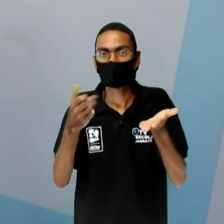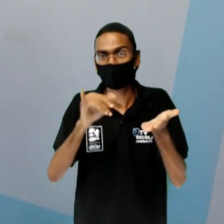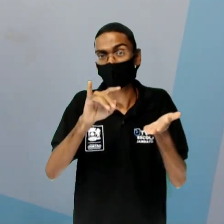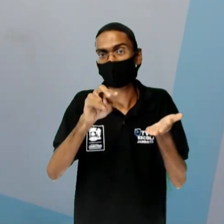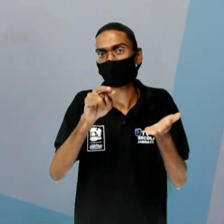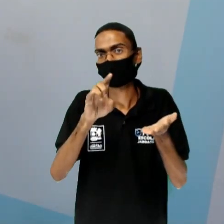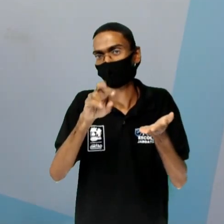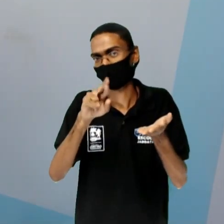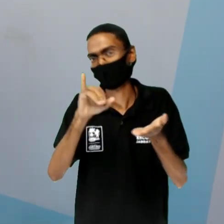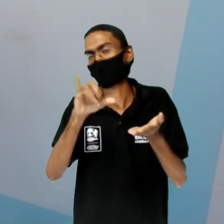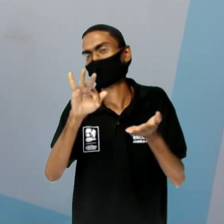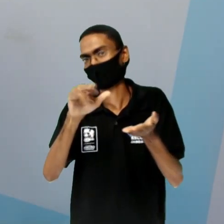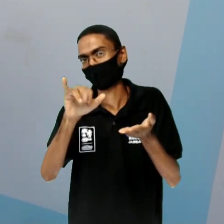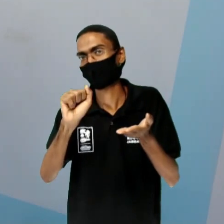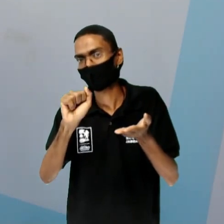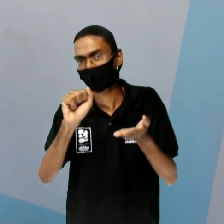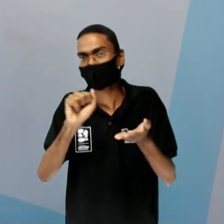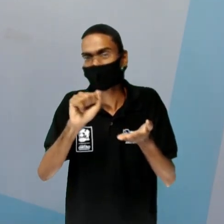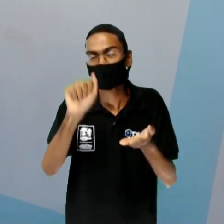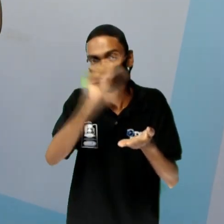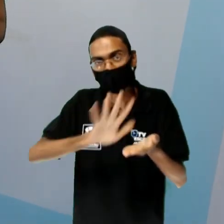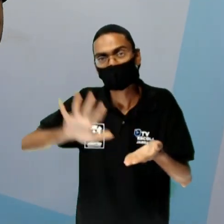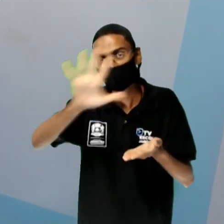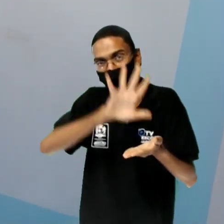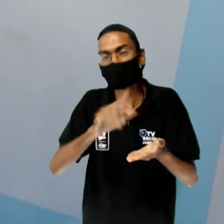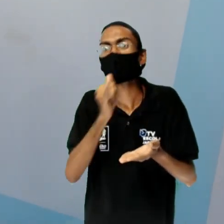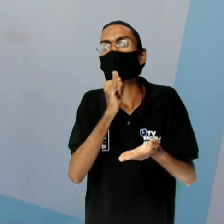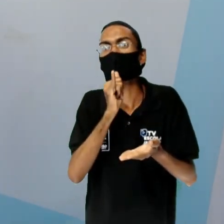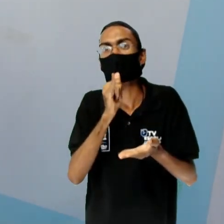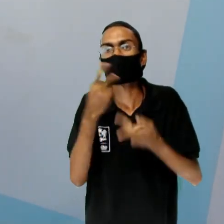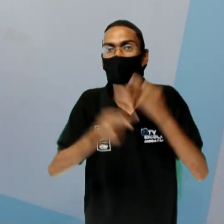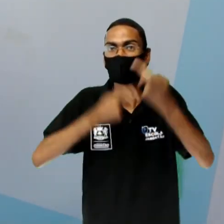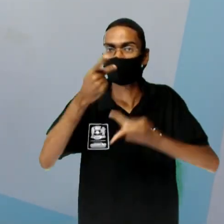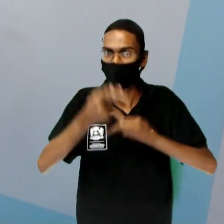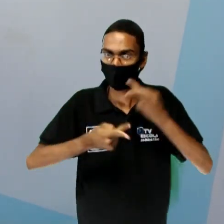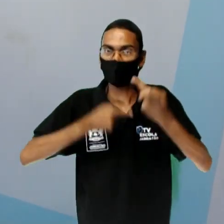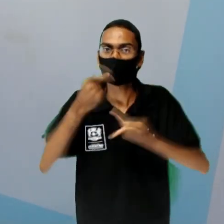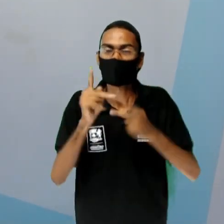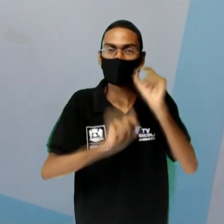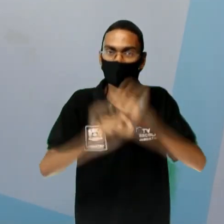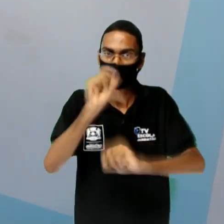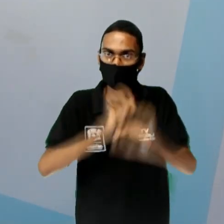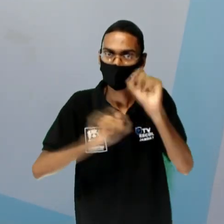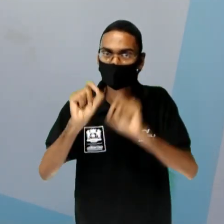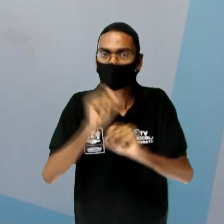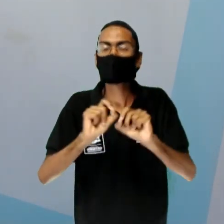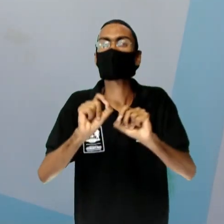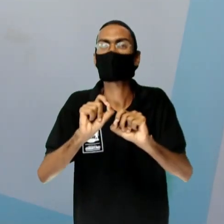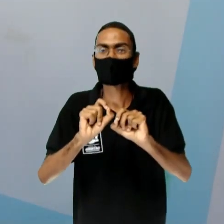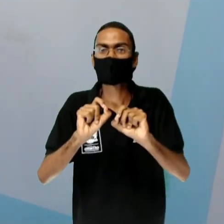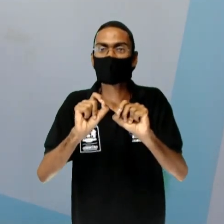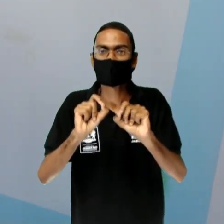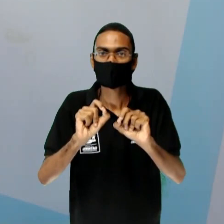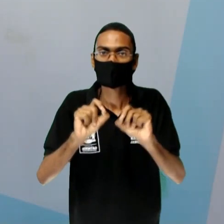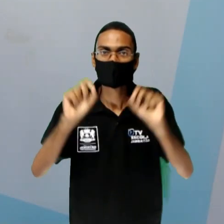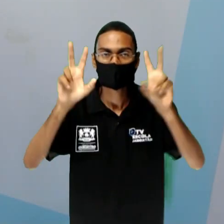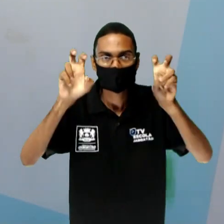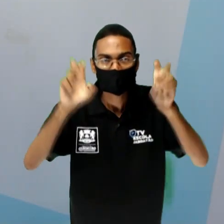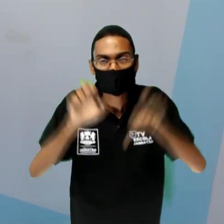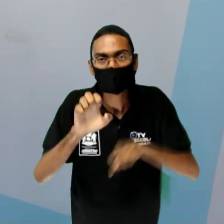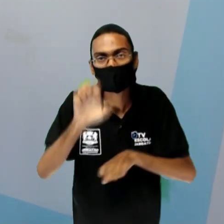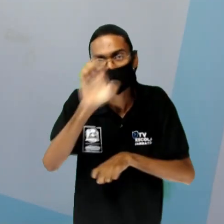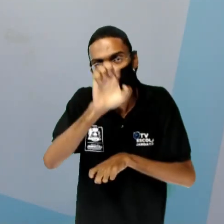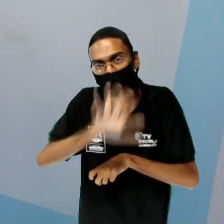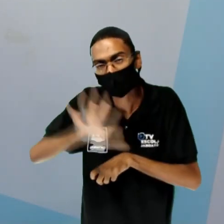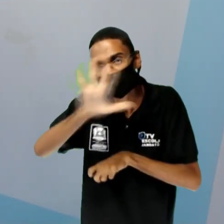asiático, e que em alguns momentos, como por exemplo, quando falávamos na questão do continente europeu, nos referíamos a uma